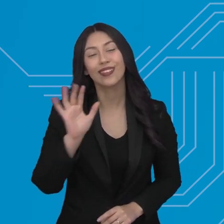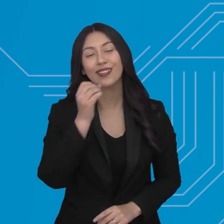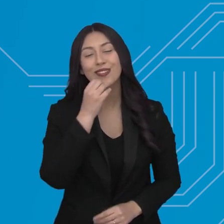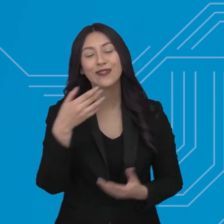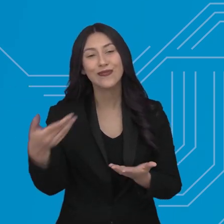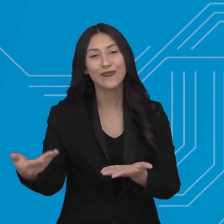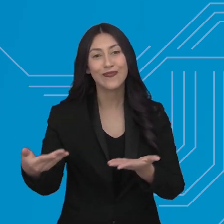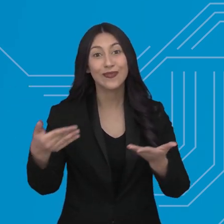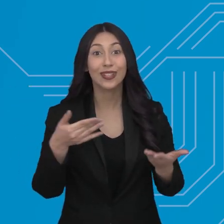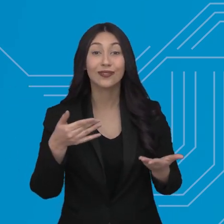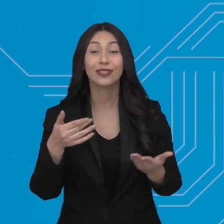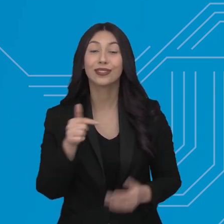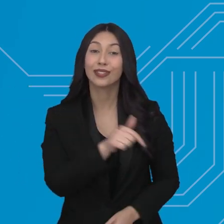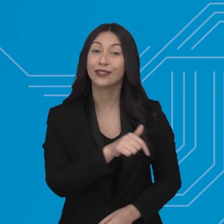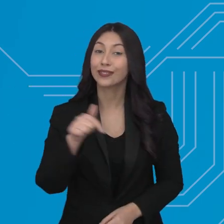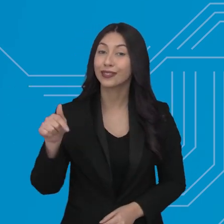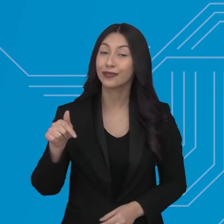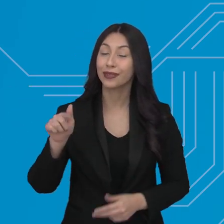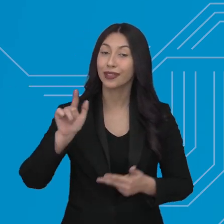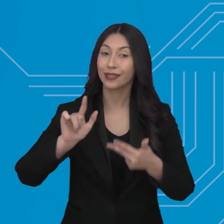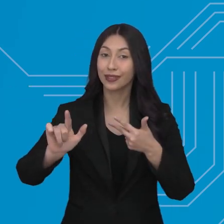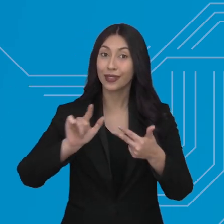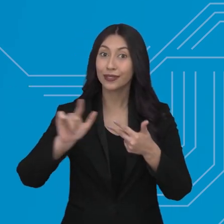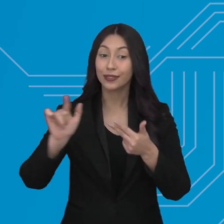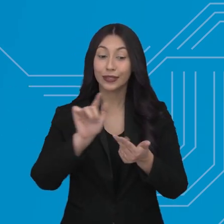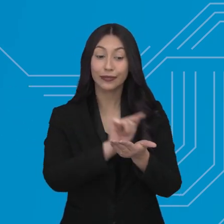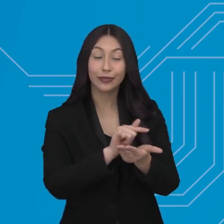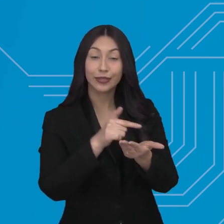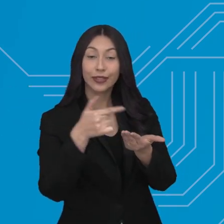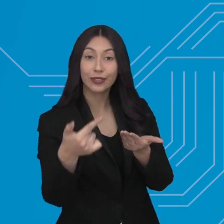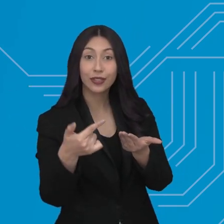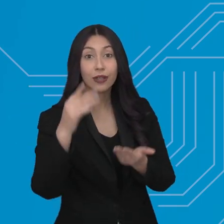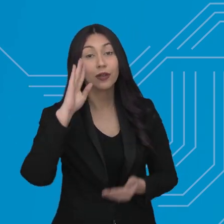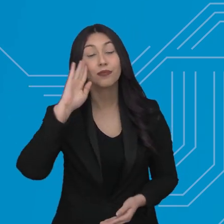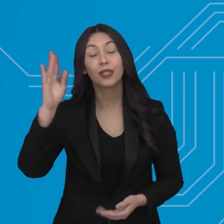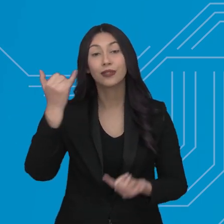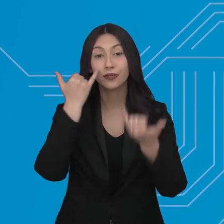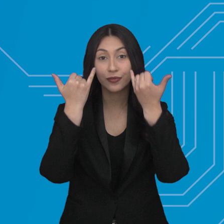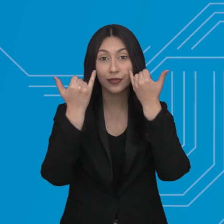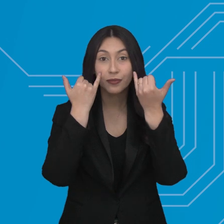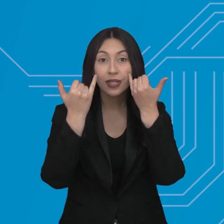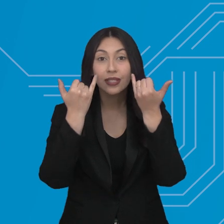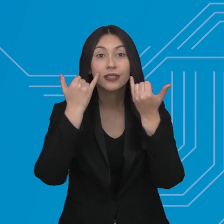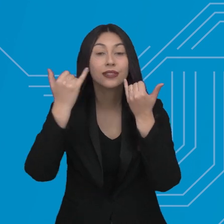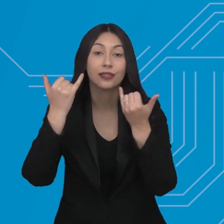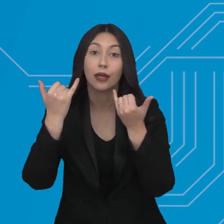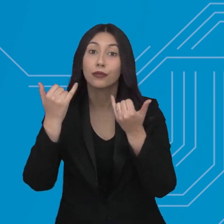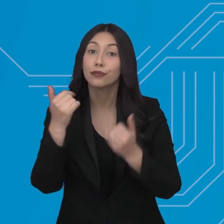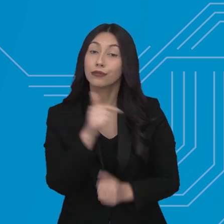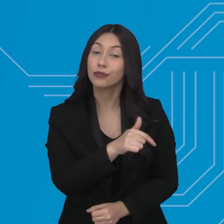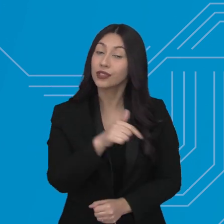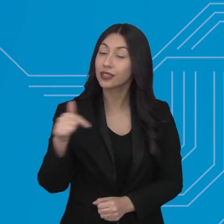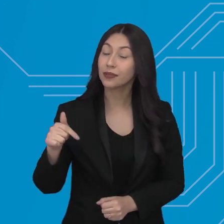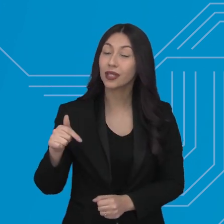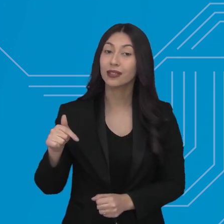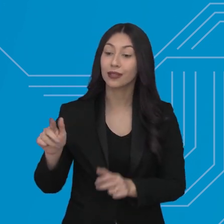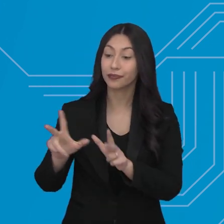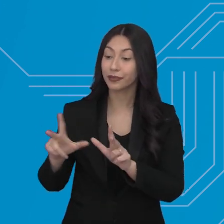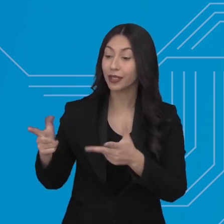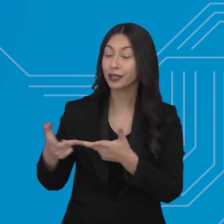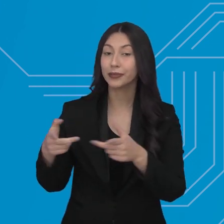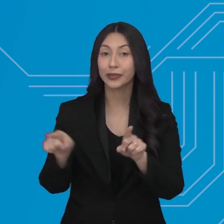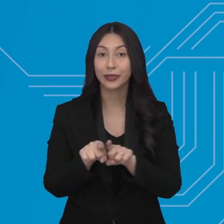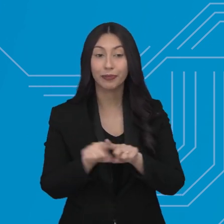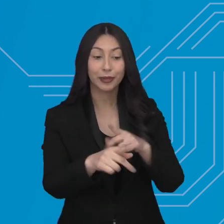Olá, seja bem-vindo ao Semana Legislativa, nosso jornal com as principais notícias que marcaram a semana na Câmara e